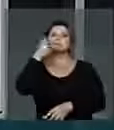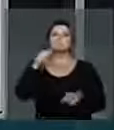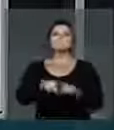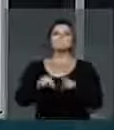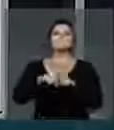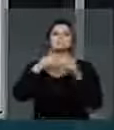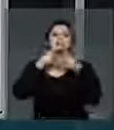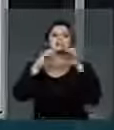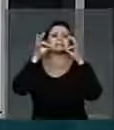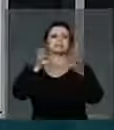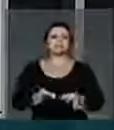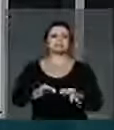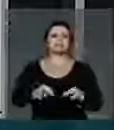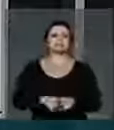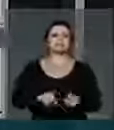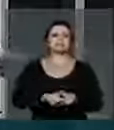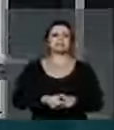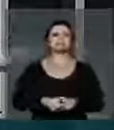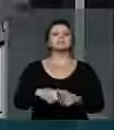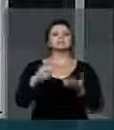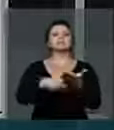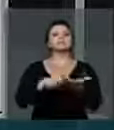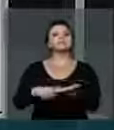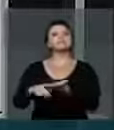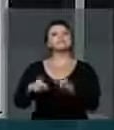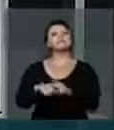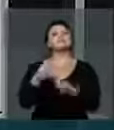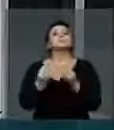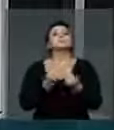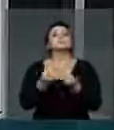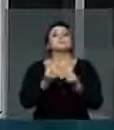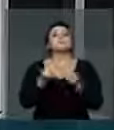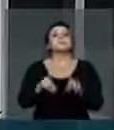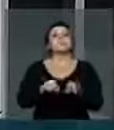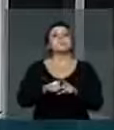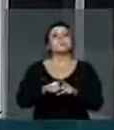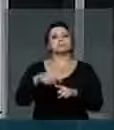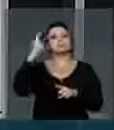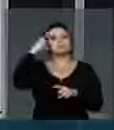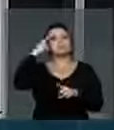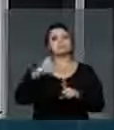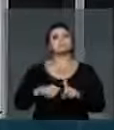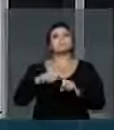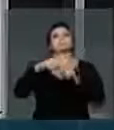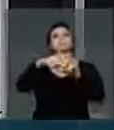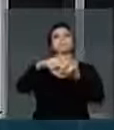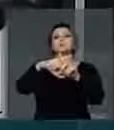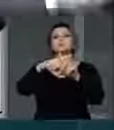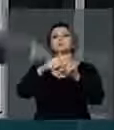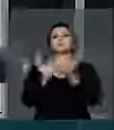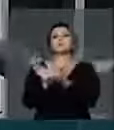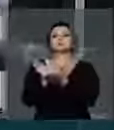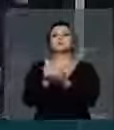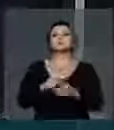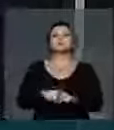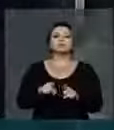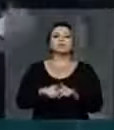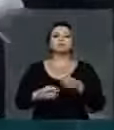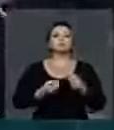com certeza, nós vamos ter este subproduto altamente positivo, que é de expor,